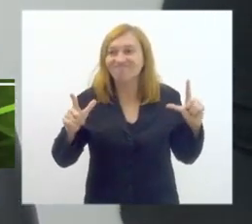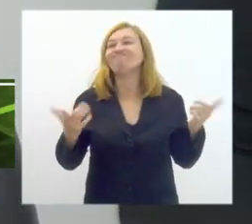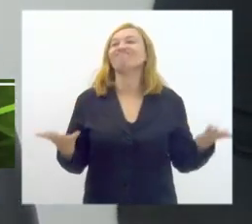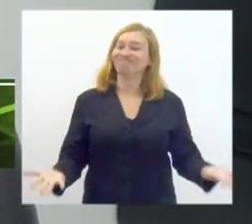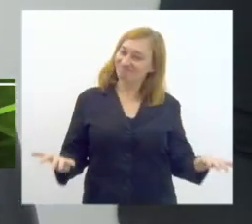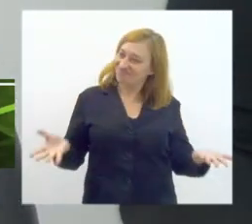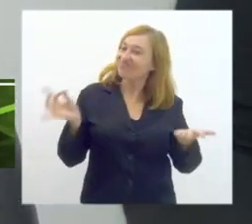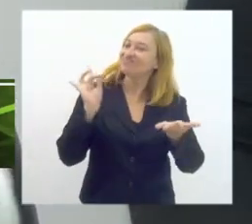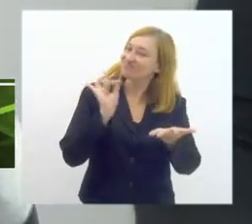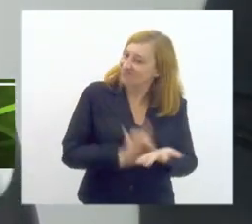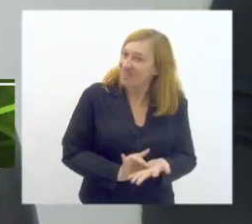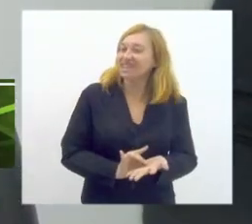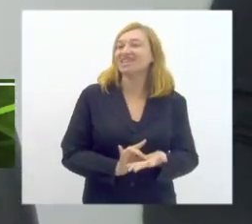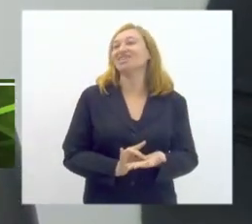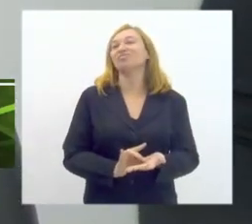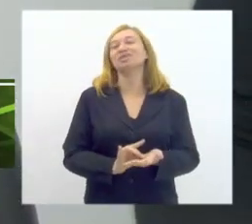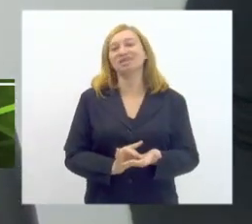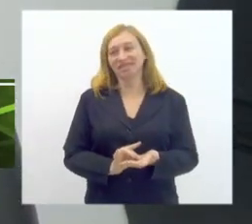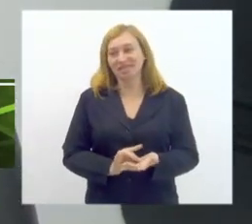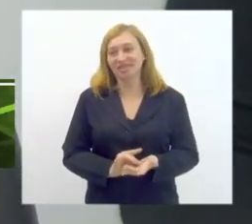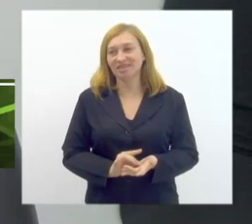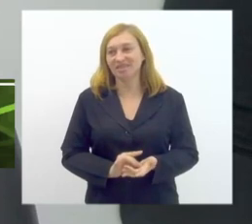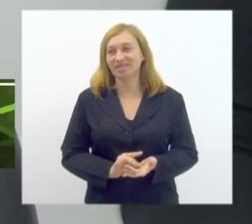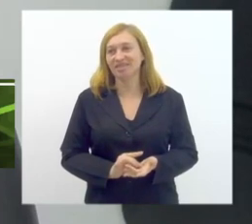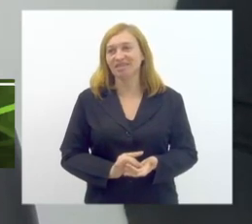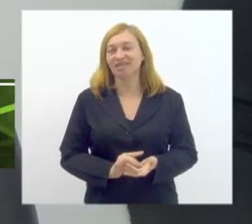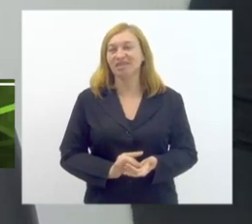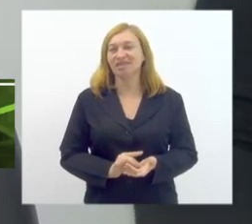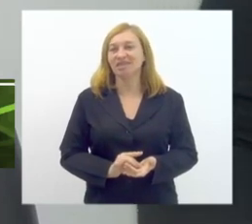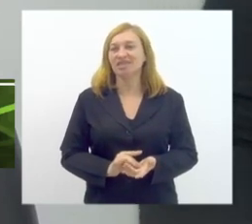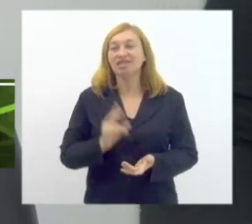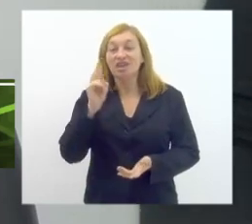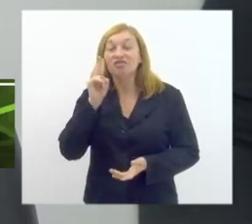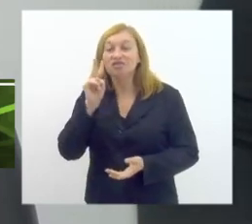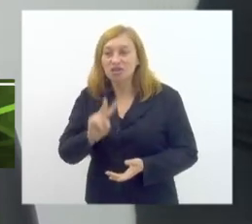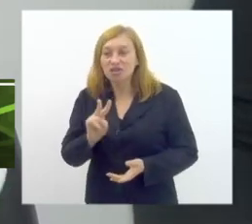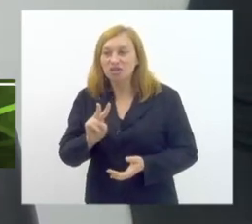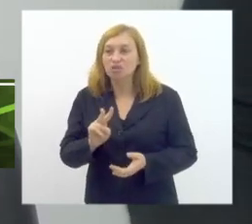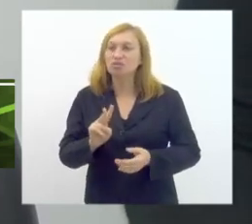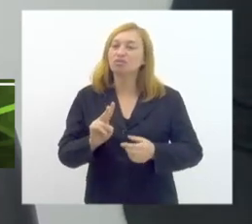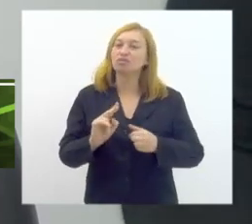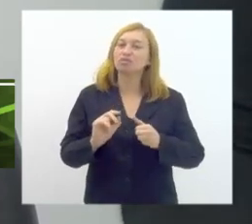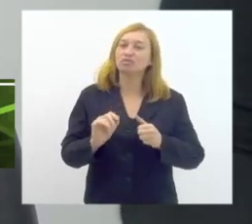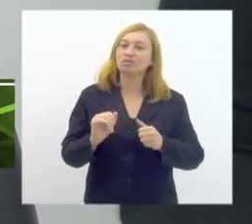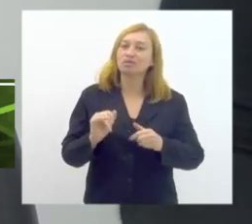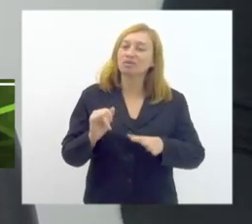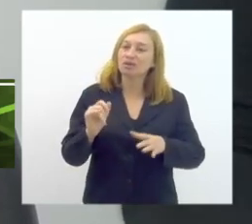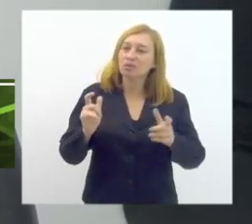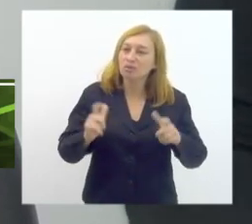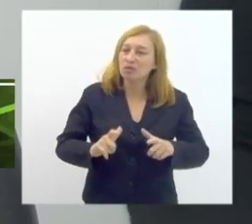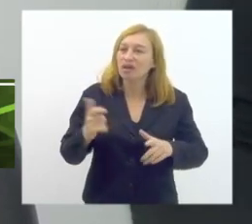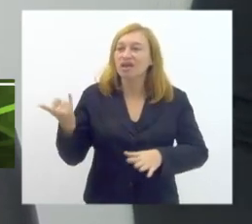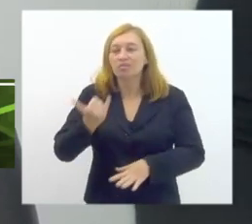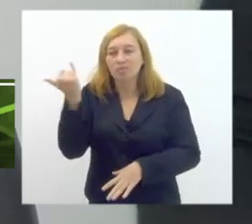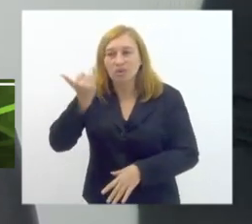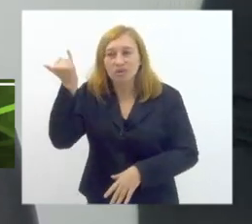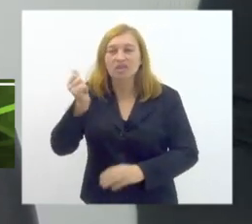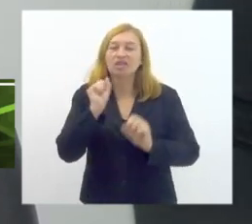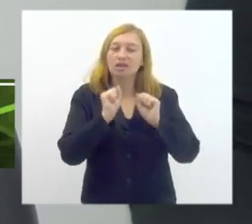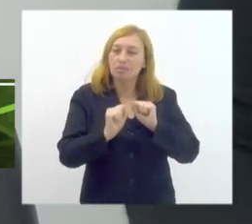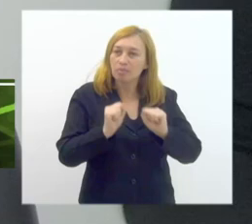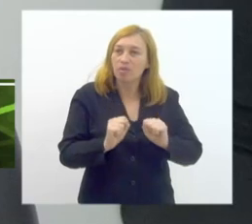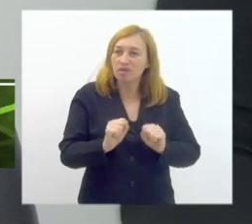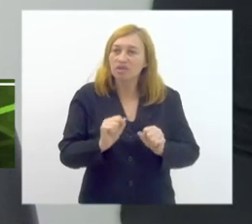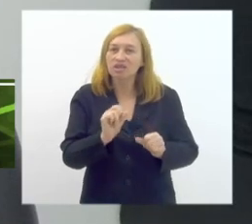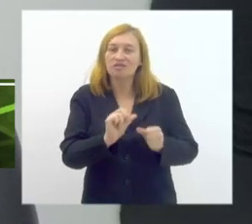ser realmente saudado como um instrumento de gestão importante para que a gente possa